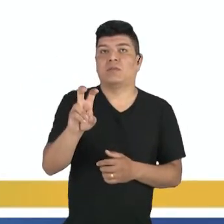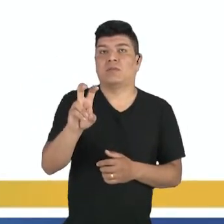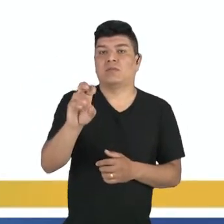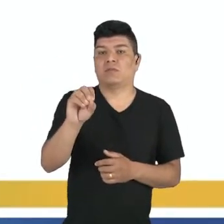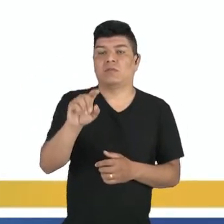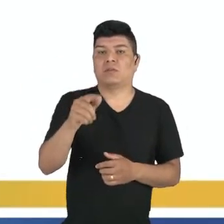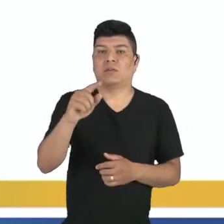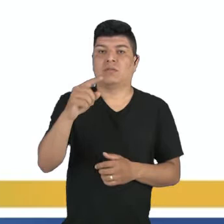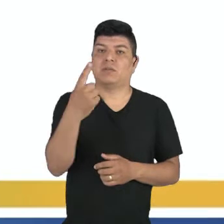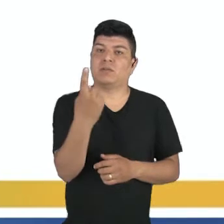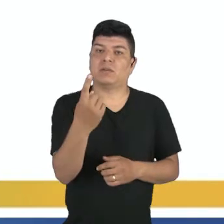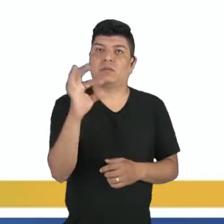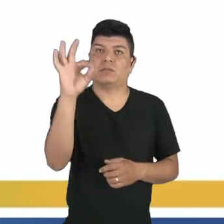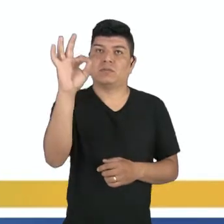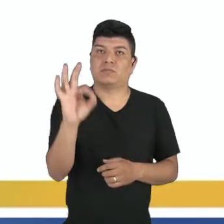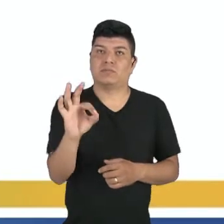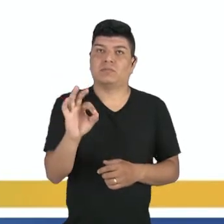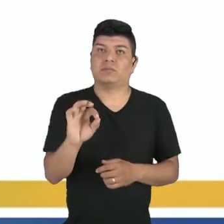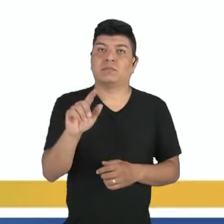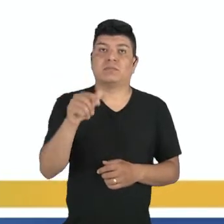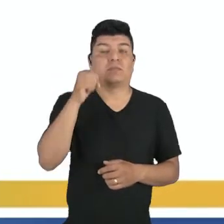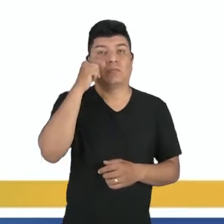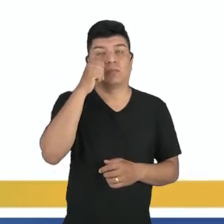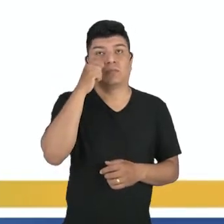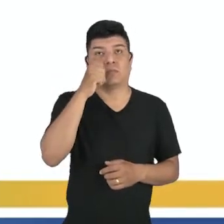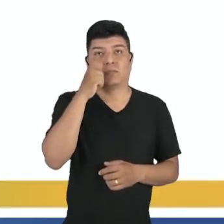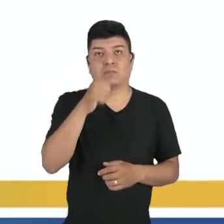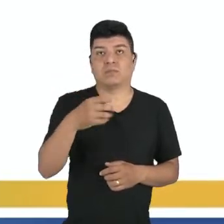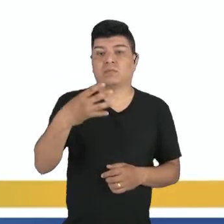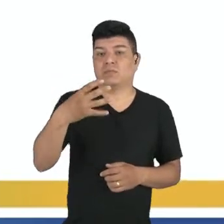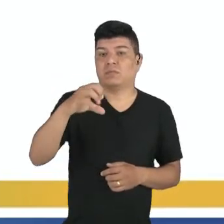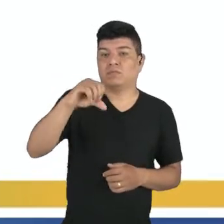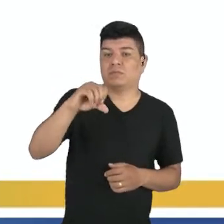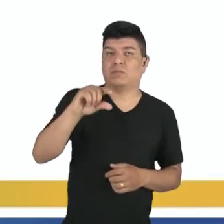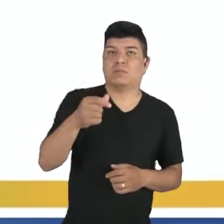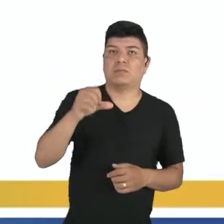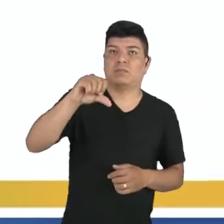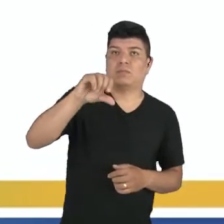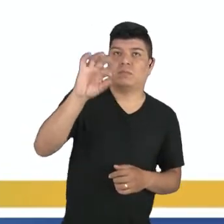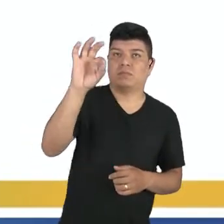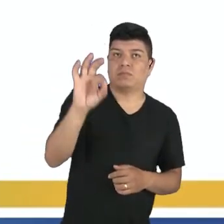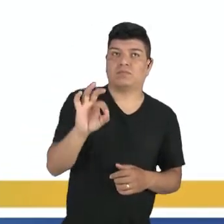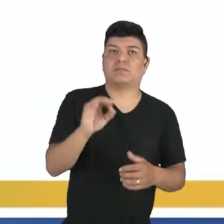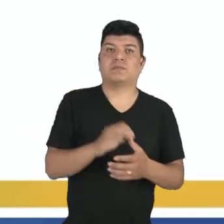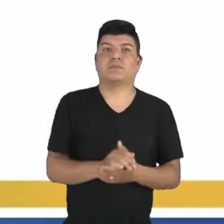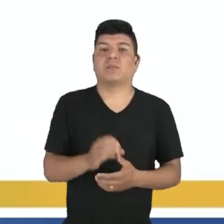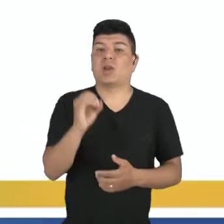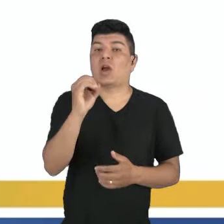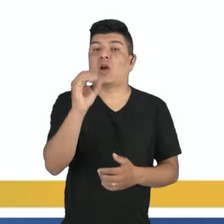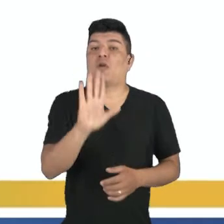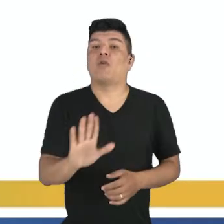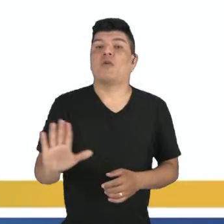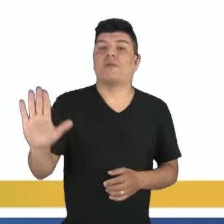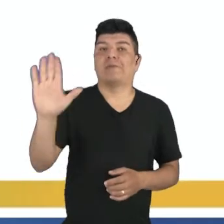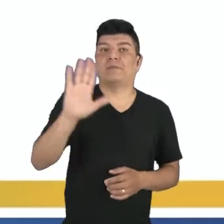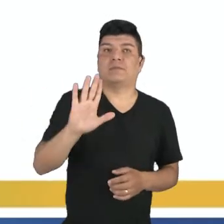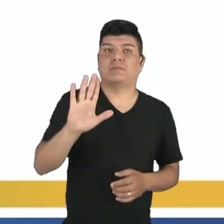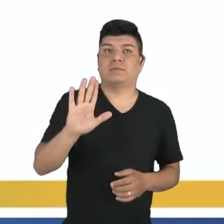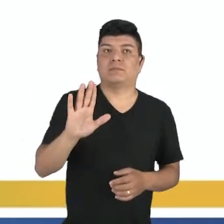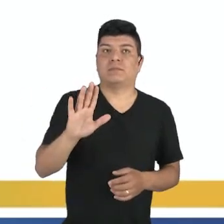por cento contra 48,8 por cento na Oceania população um pouco mais de